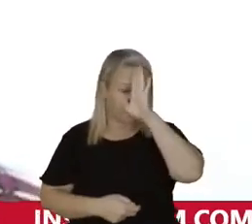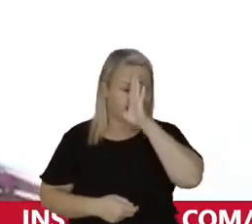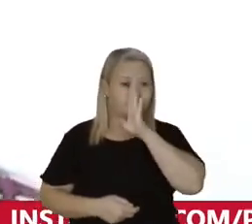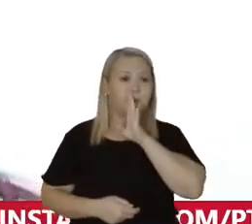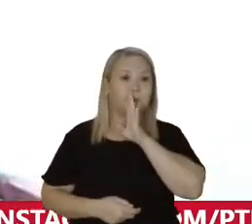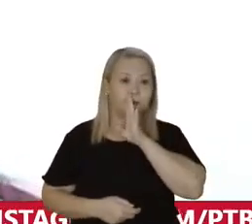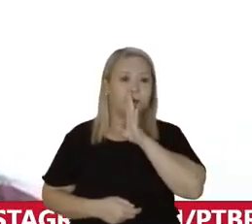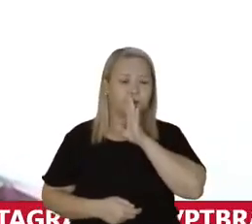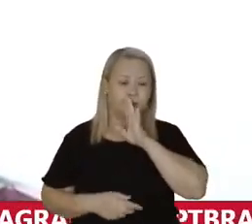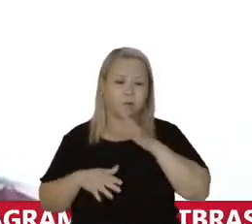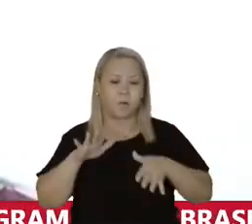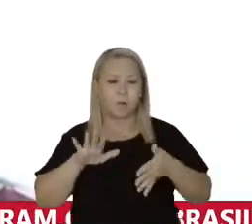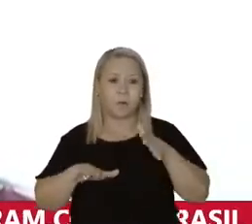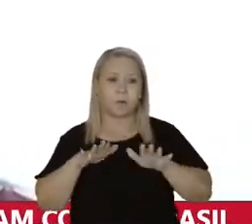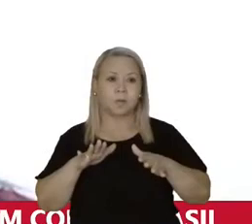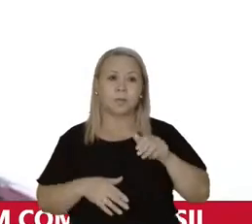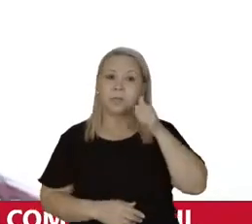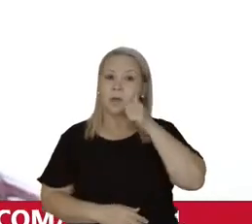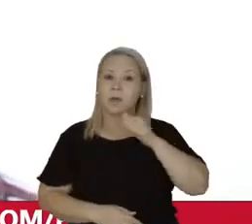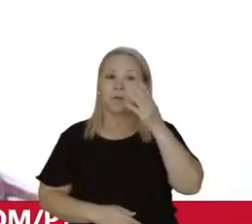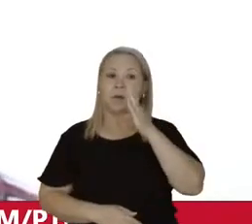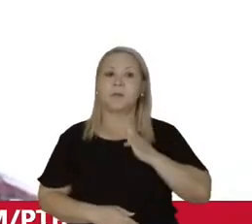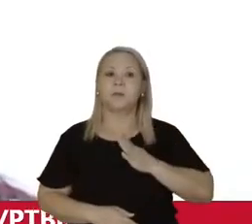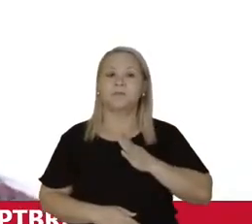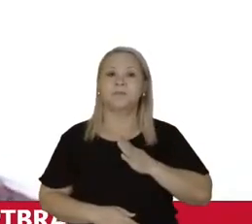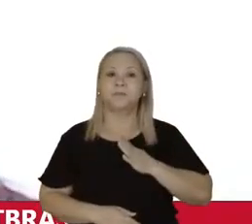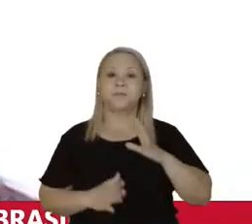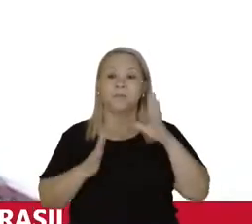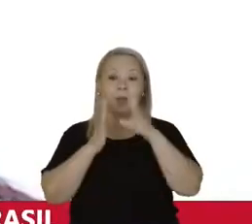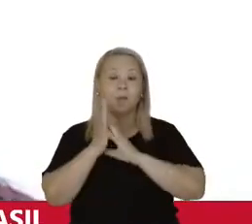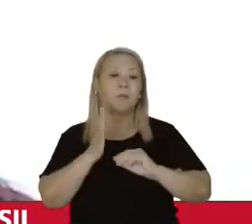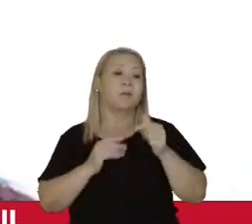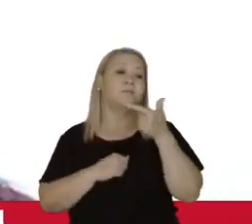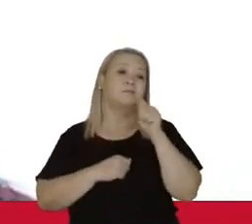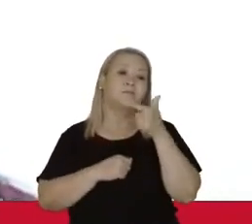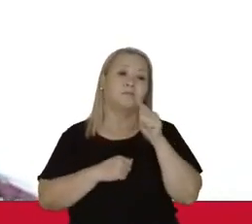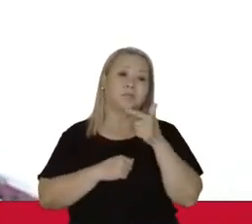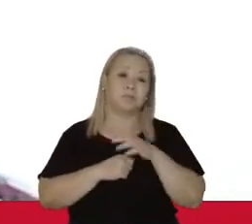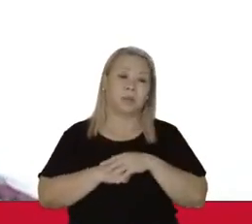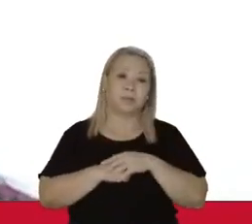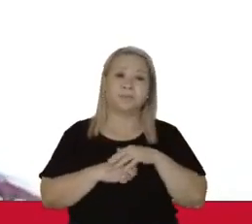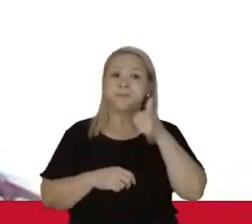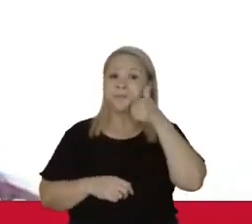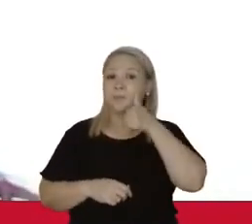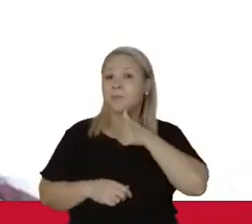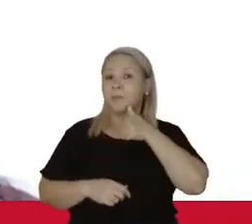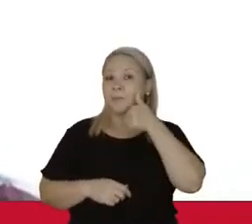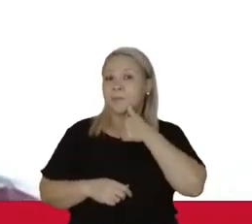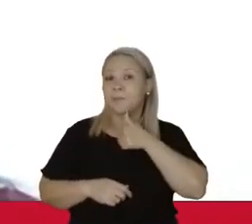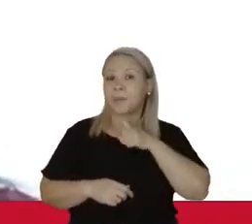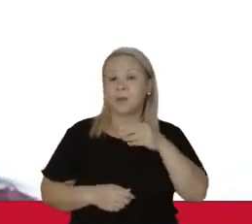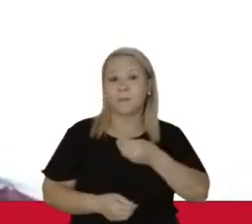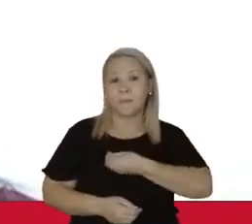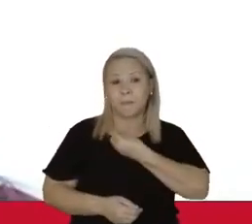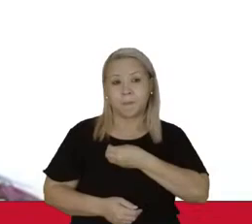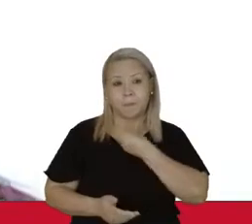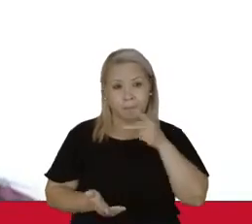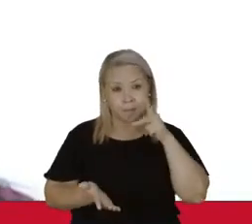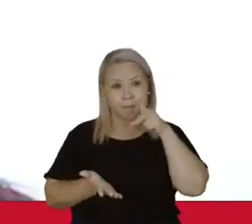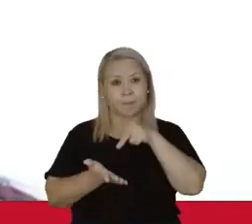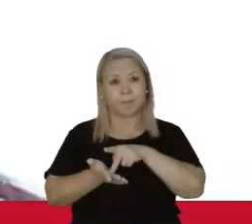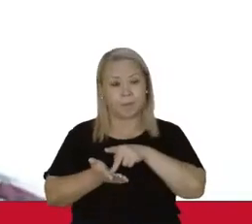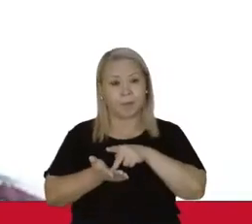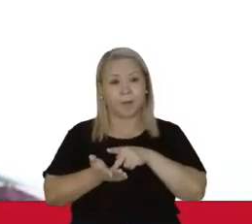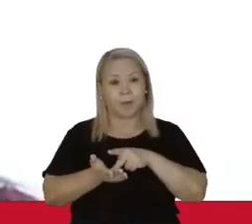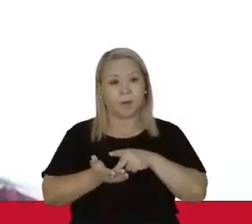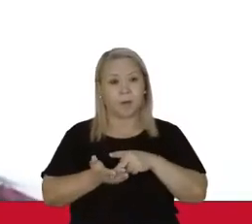perfil médio da mulher brasileira, né? Então, ele é um padrão que não existe. As mulheres vivem uma realidade